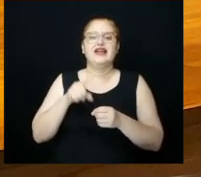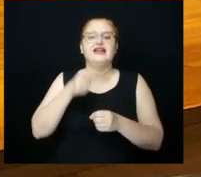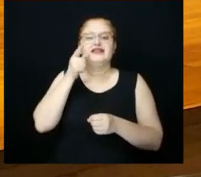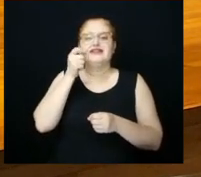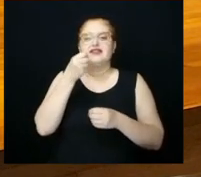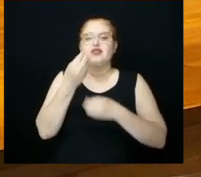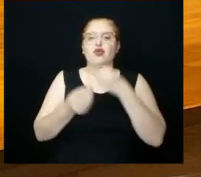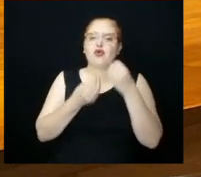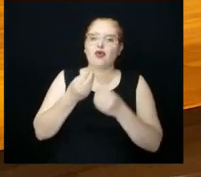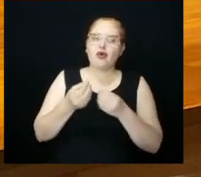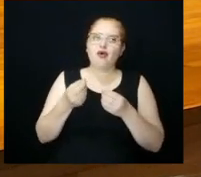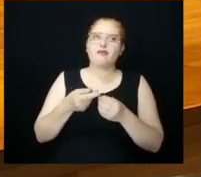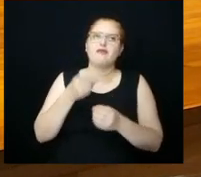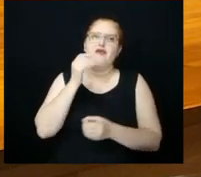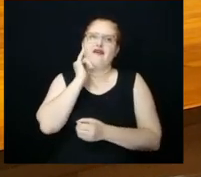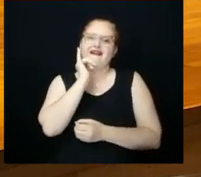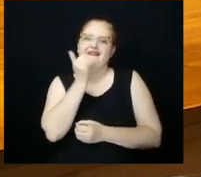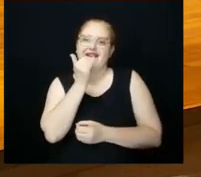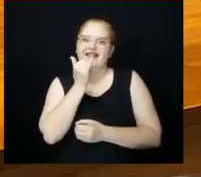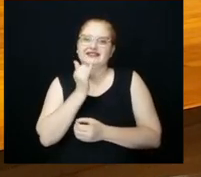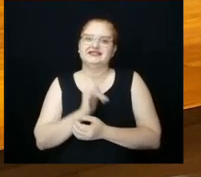interessante como ela constrói. Não é uma...